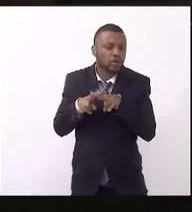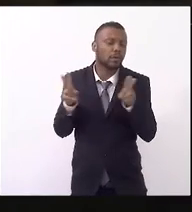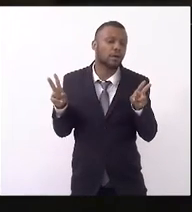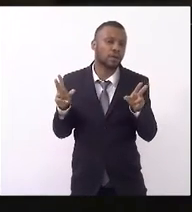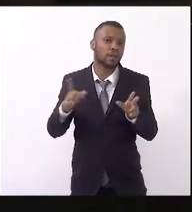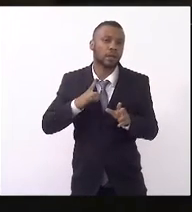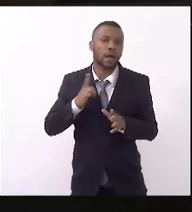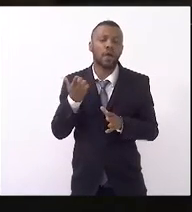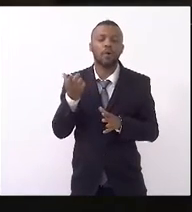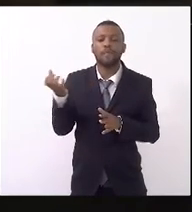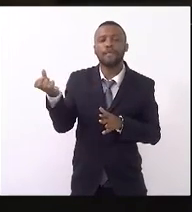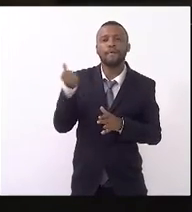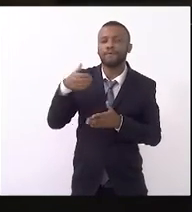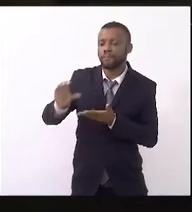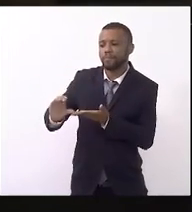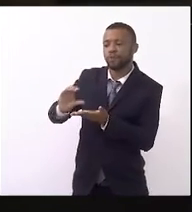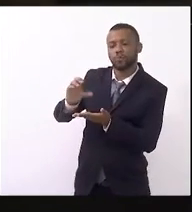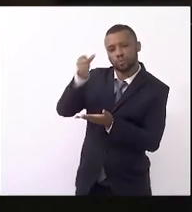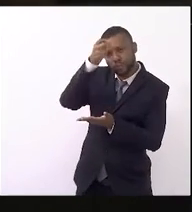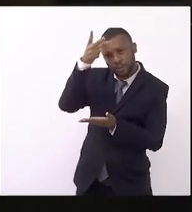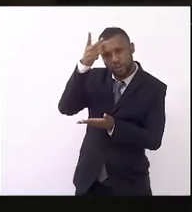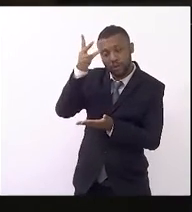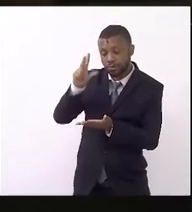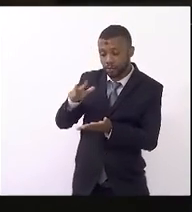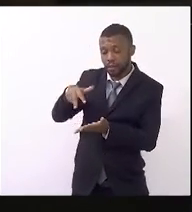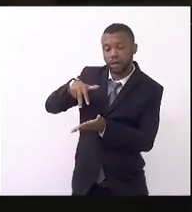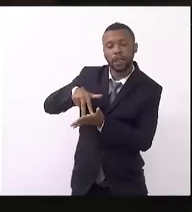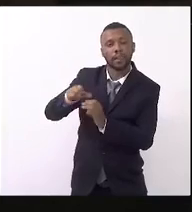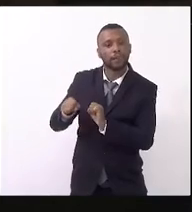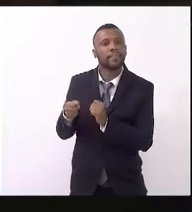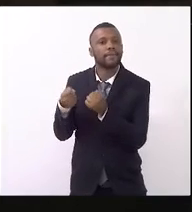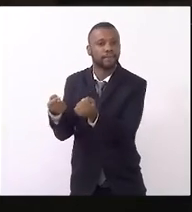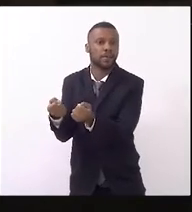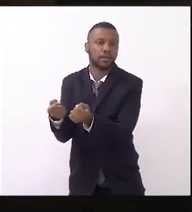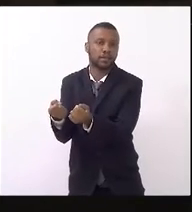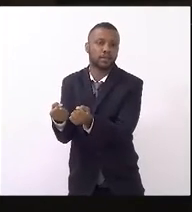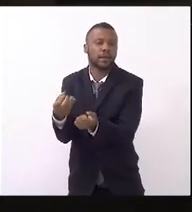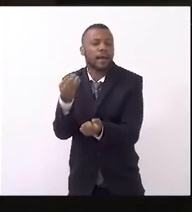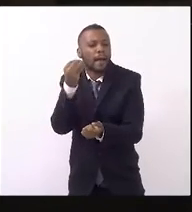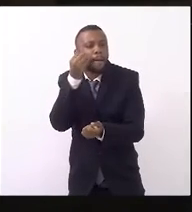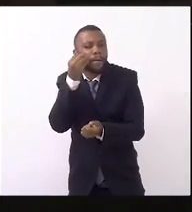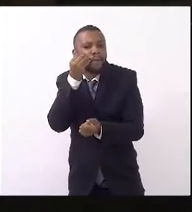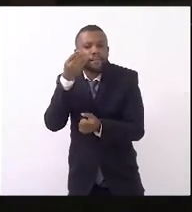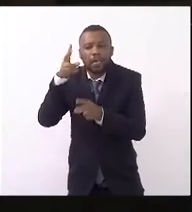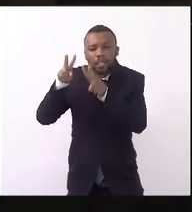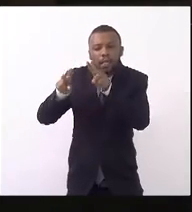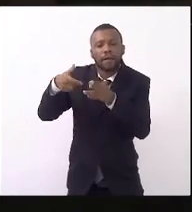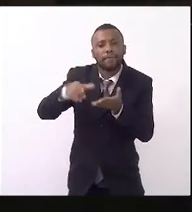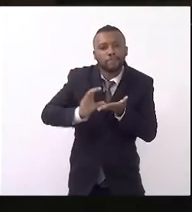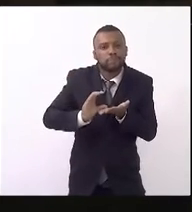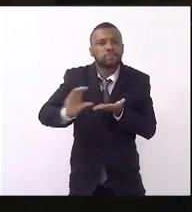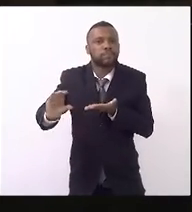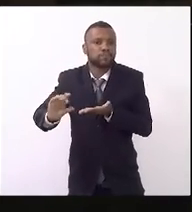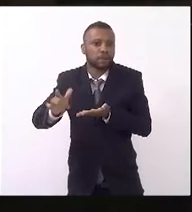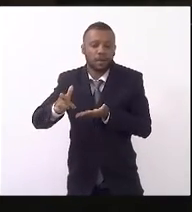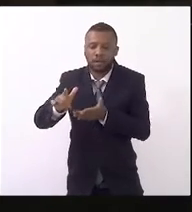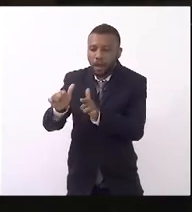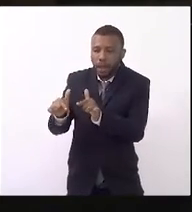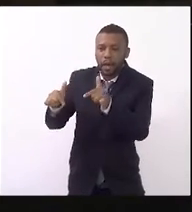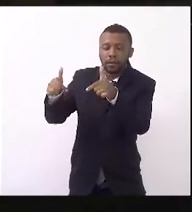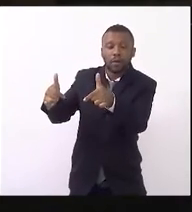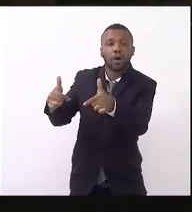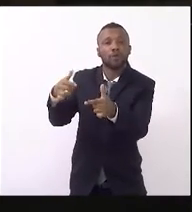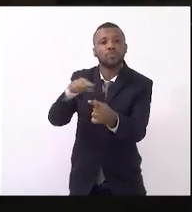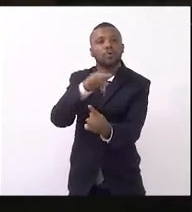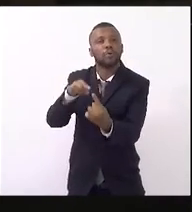um fundo municipal de defesa civil que prevê investimentos não só em ações